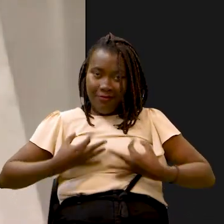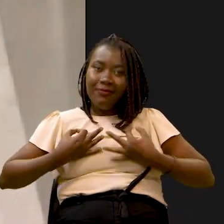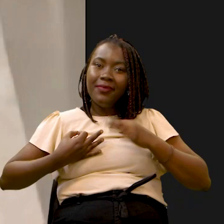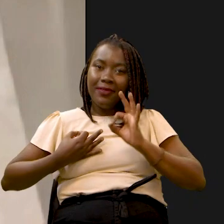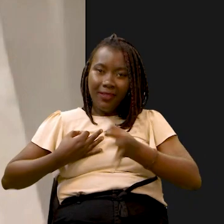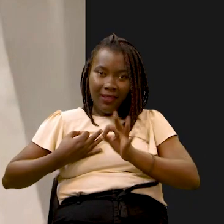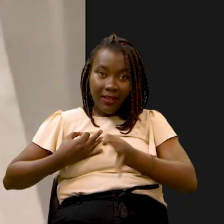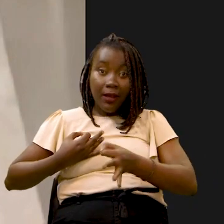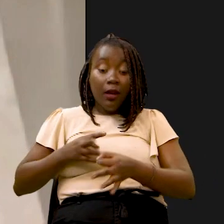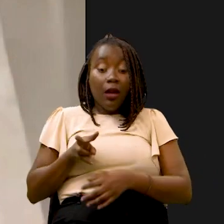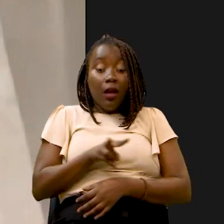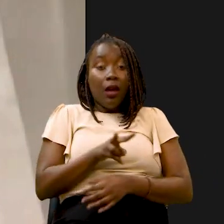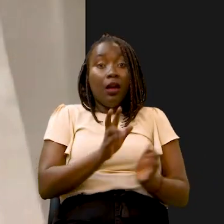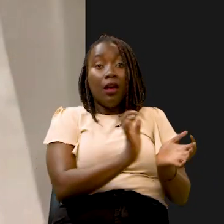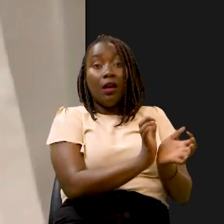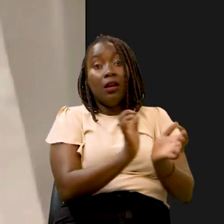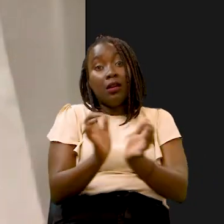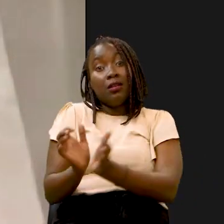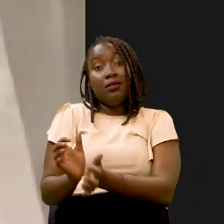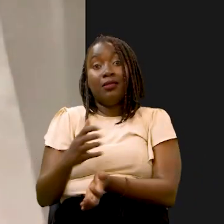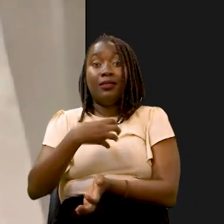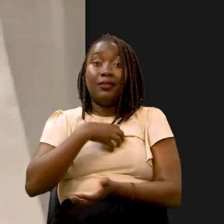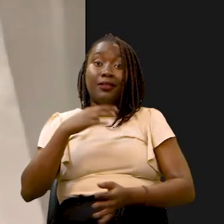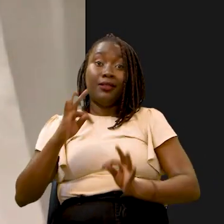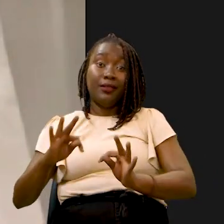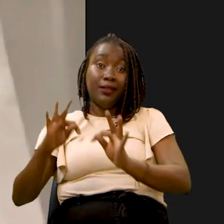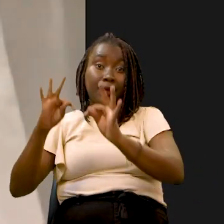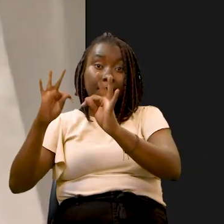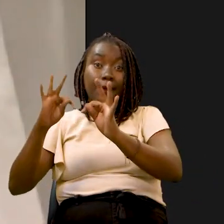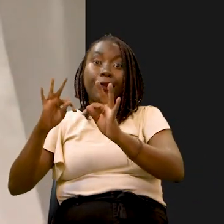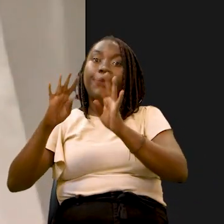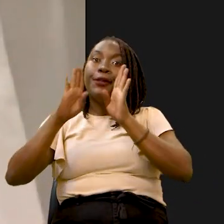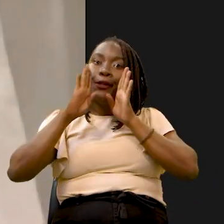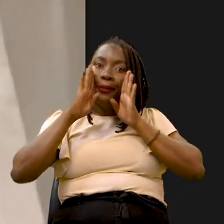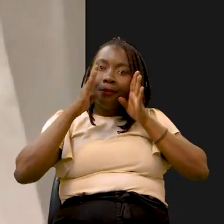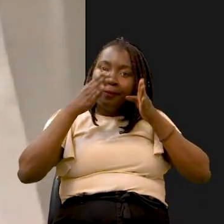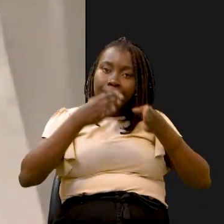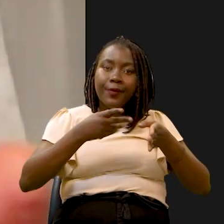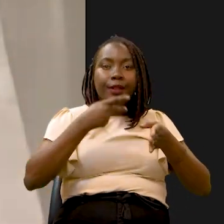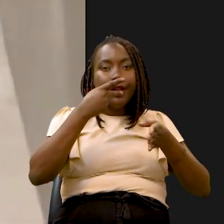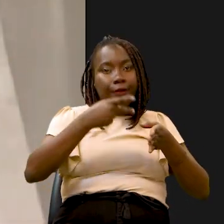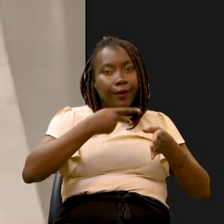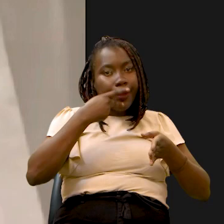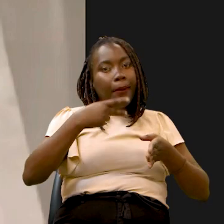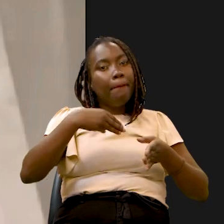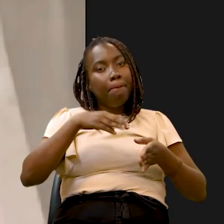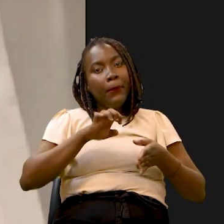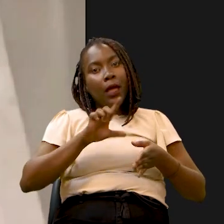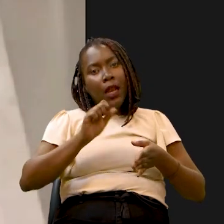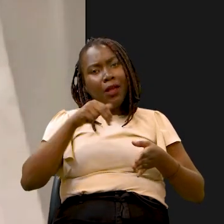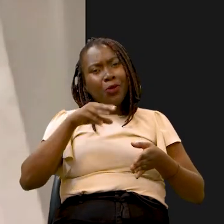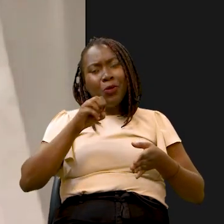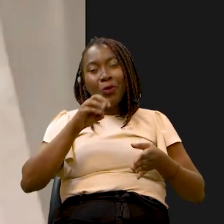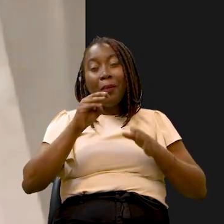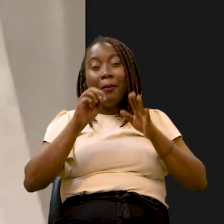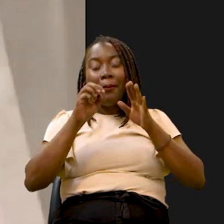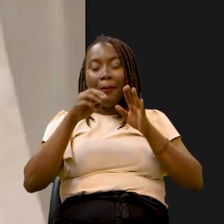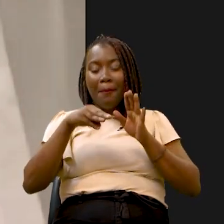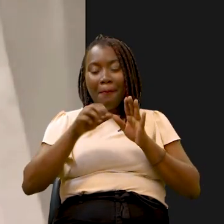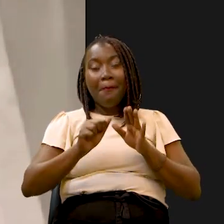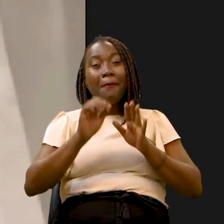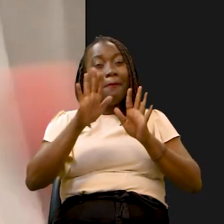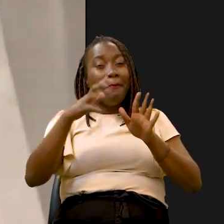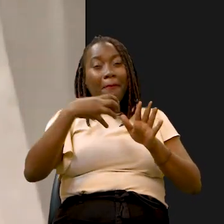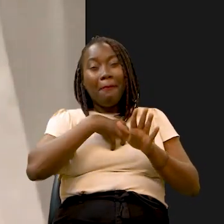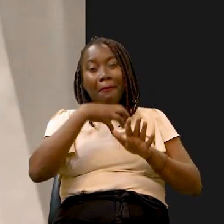medicina do câncer, né? Essas duas modalidades de tratamento, especificamente aqui nós estamos falando do melanoma, mas